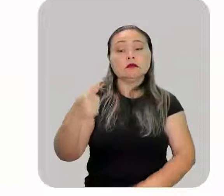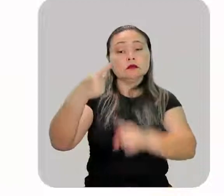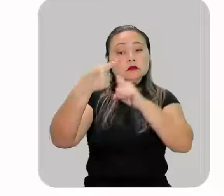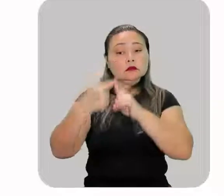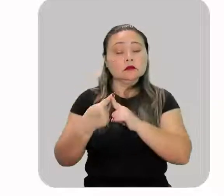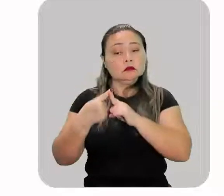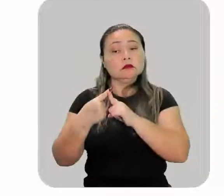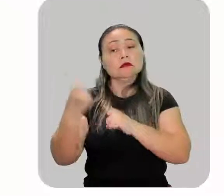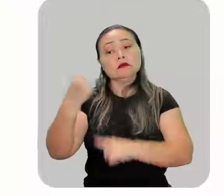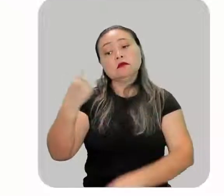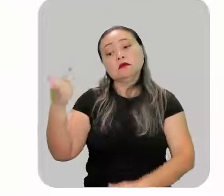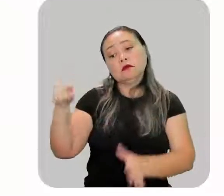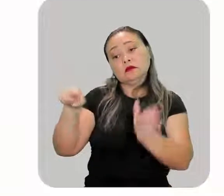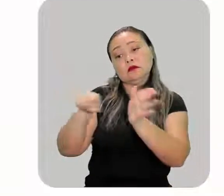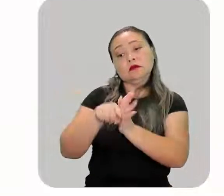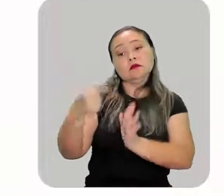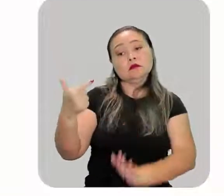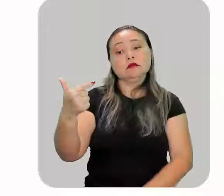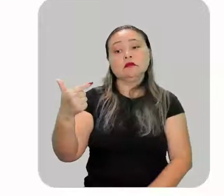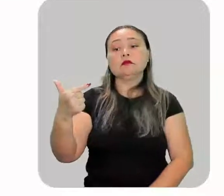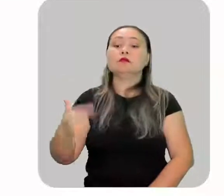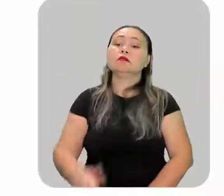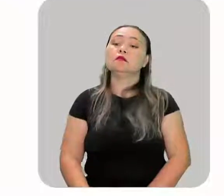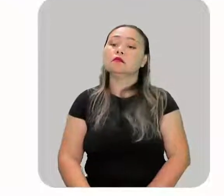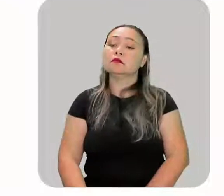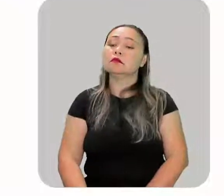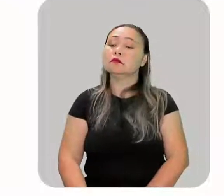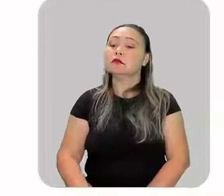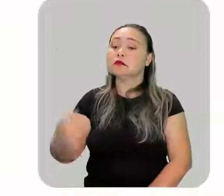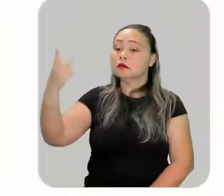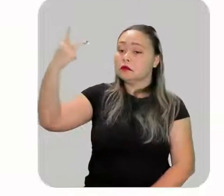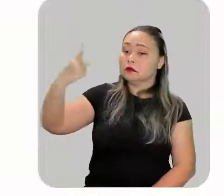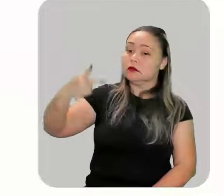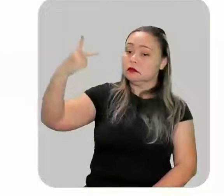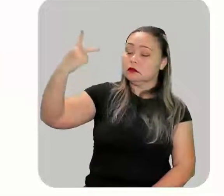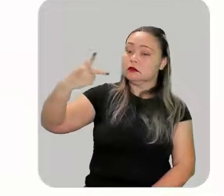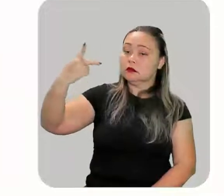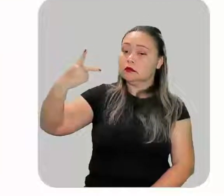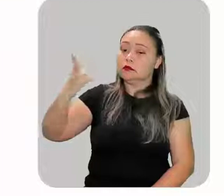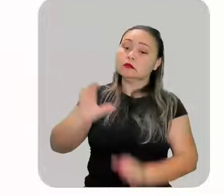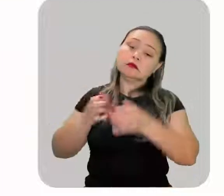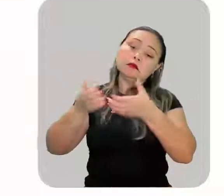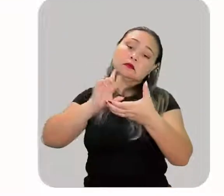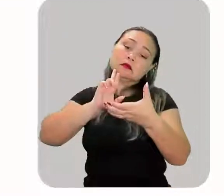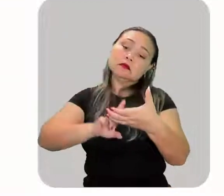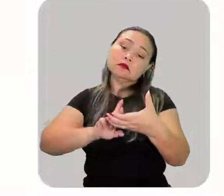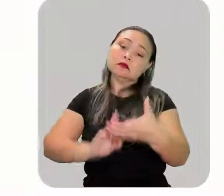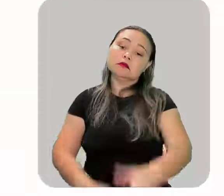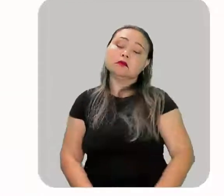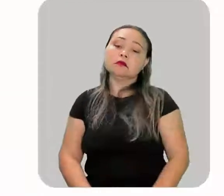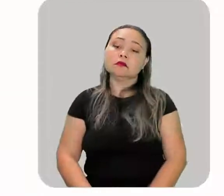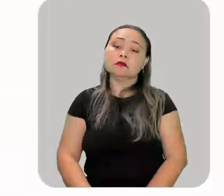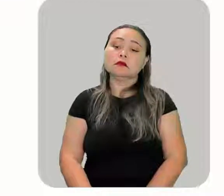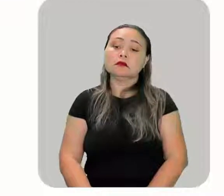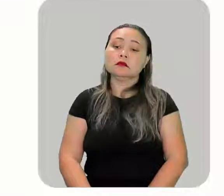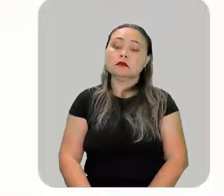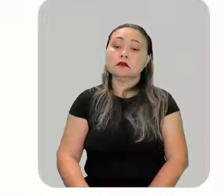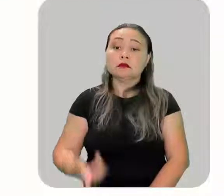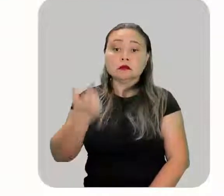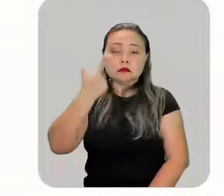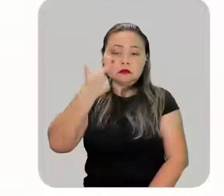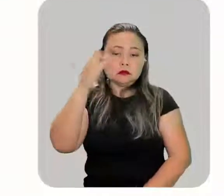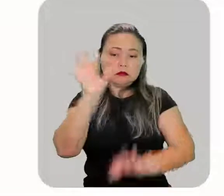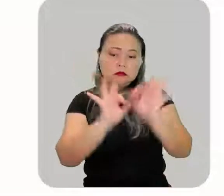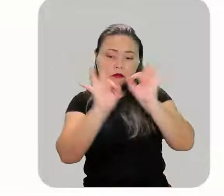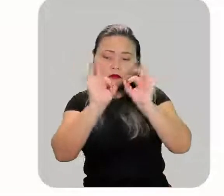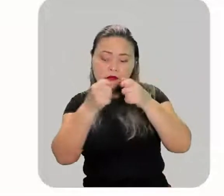multiplicando menos 1 vezes 2? Vai ficar menos 2. Menos 2. Então, com isso, eu posso dar o meu conjunto solução. Vamos dar na